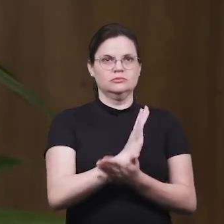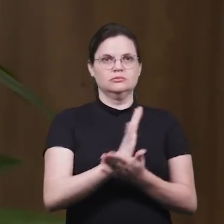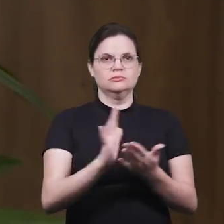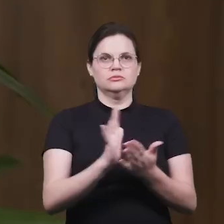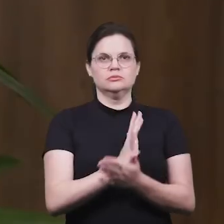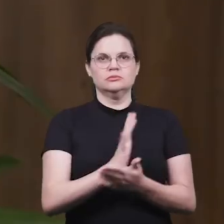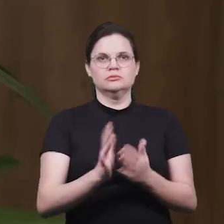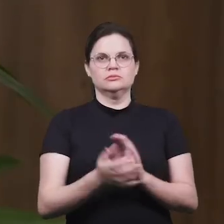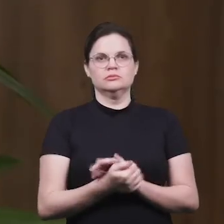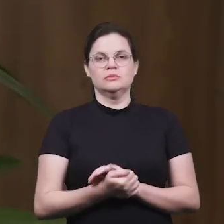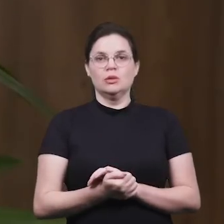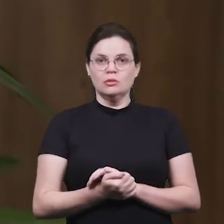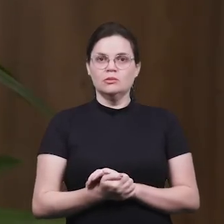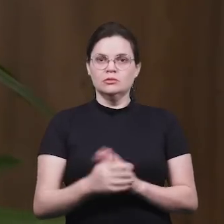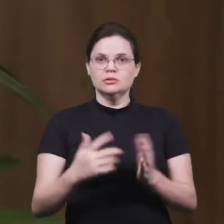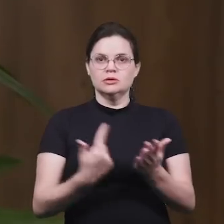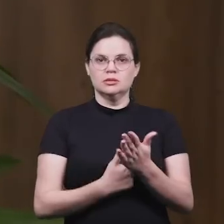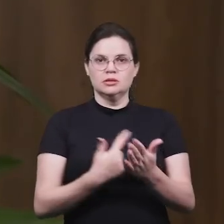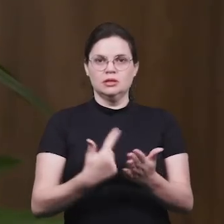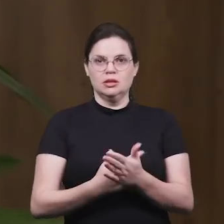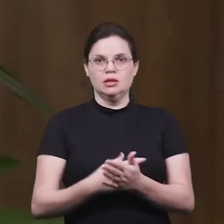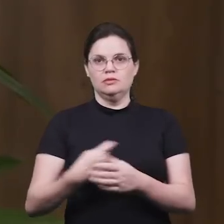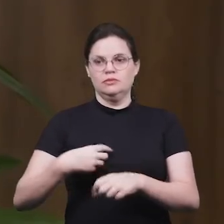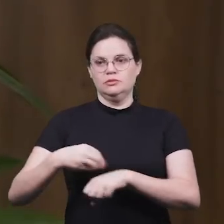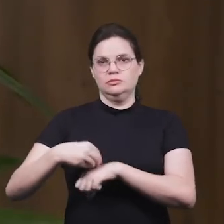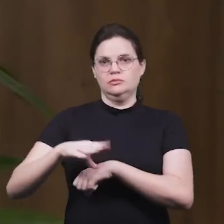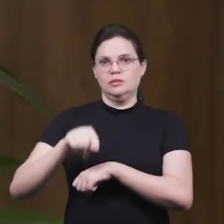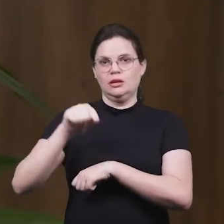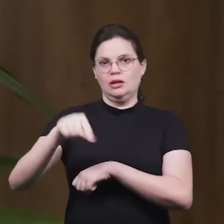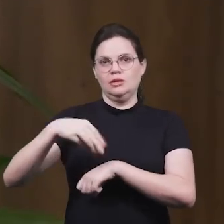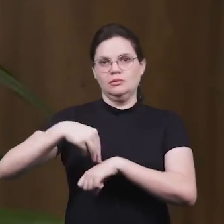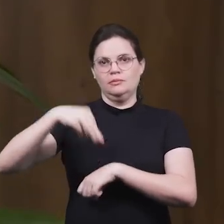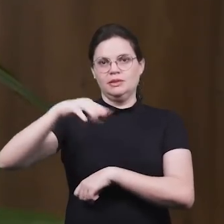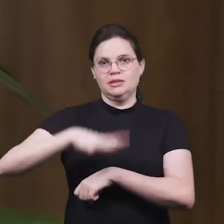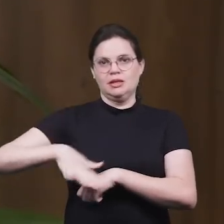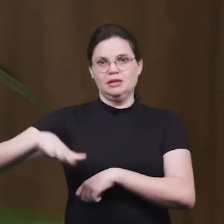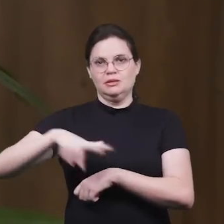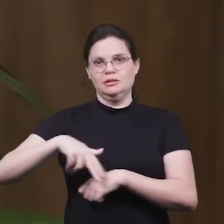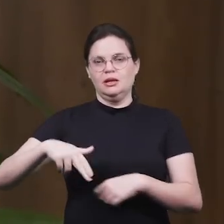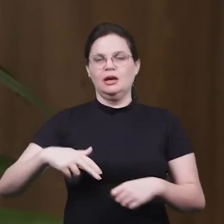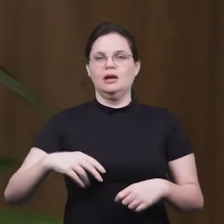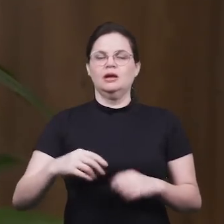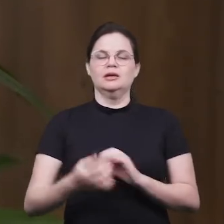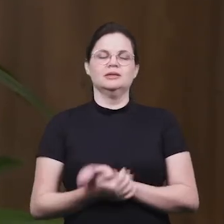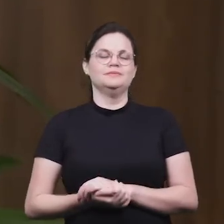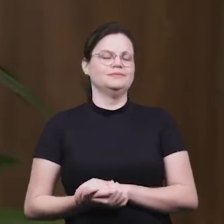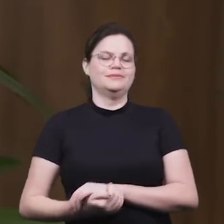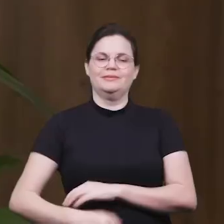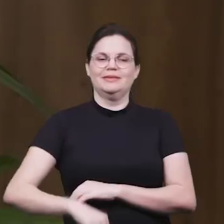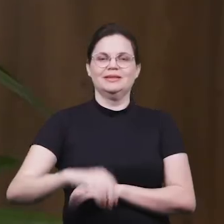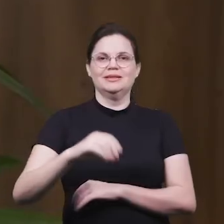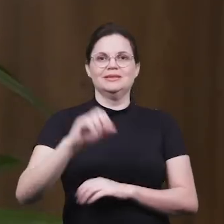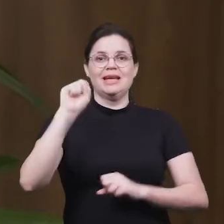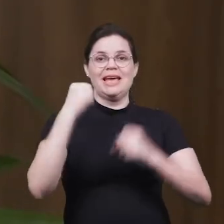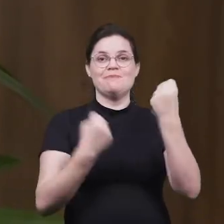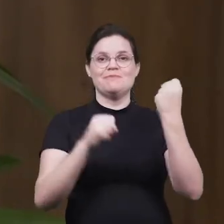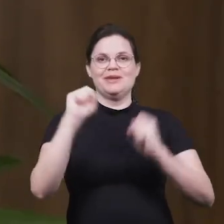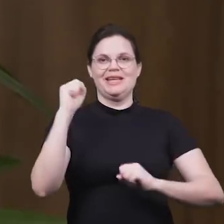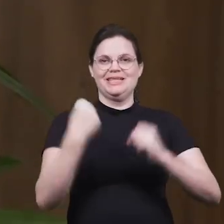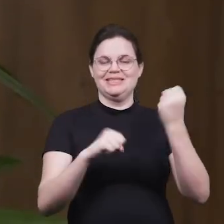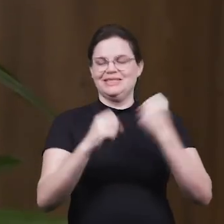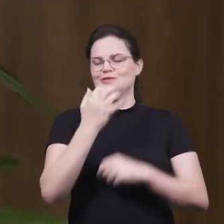obras para mestrado em siderúrgica para poder traduzir manual